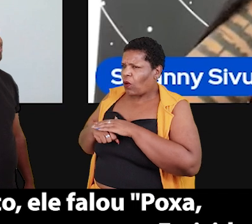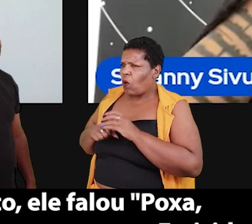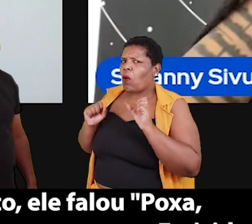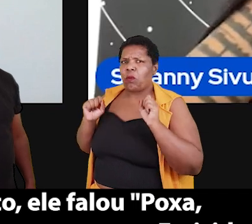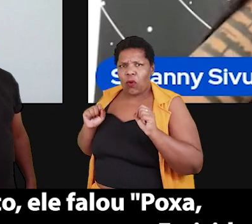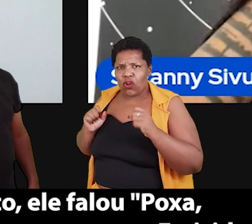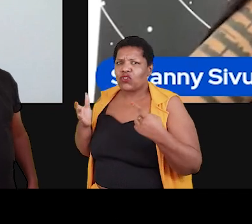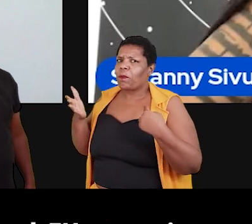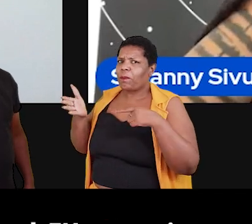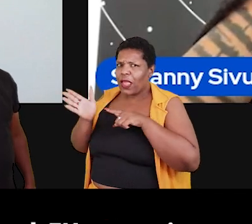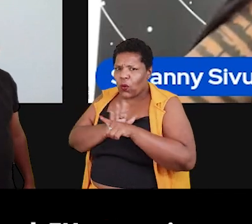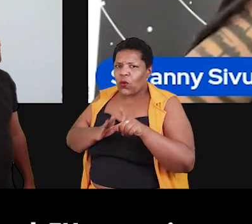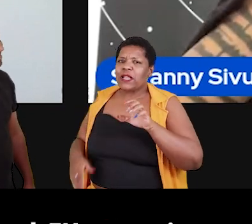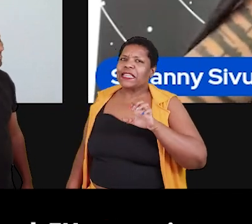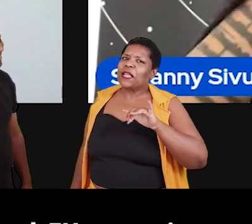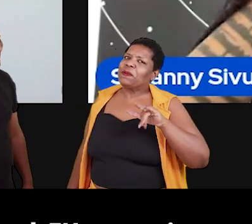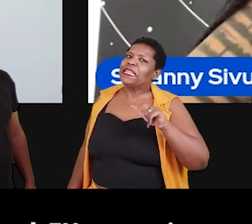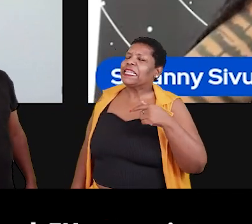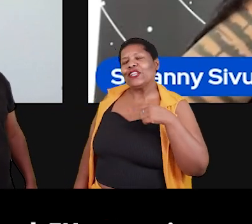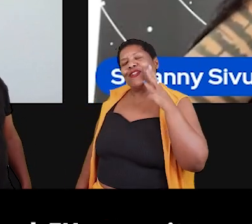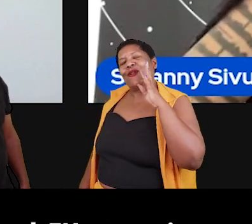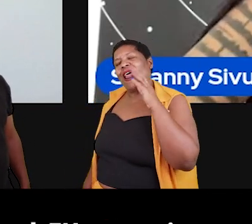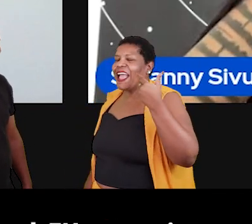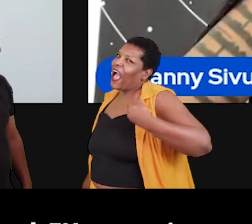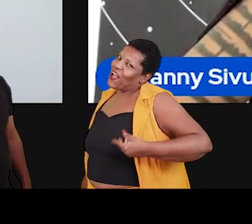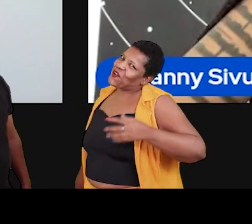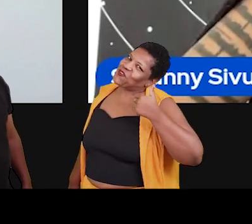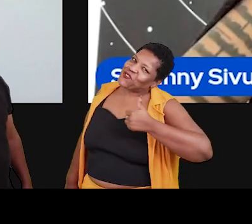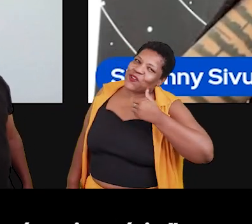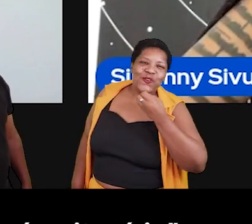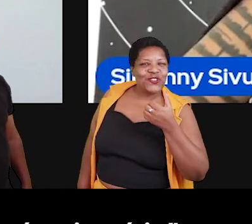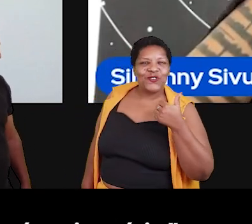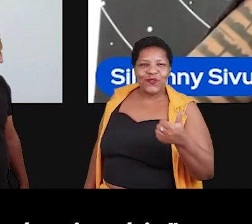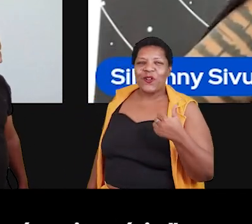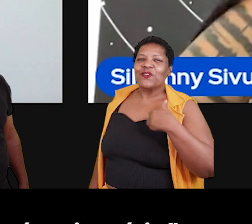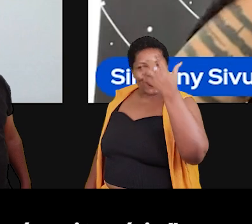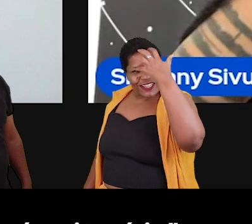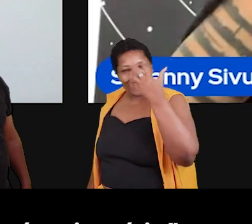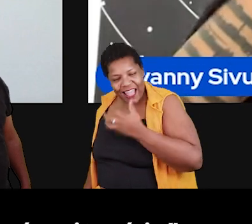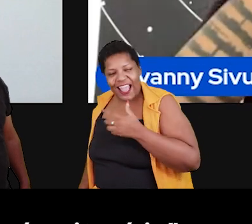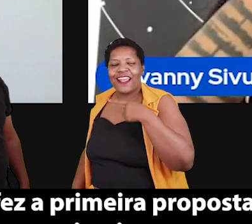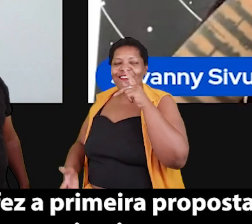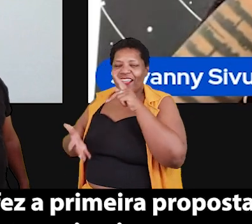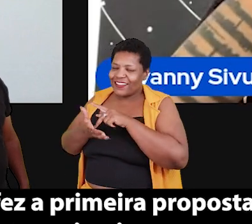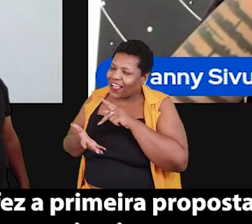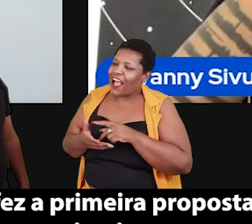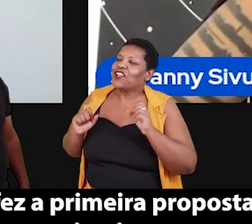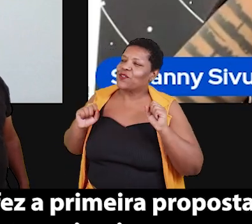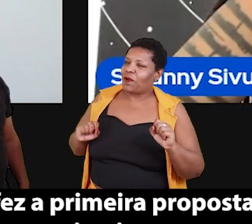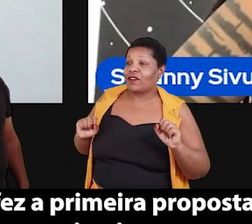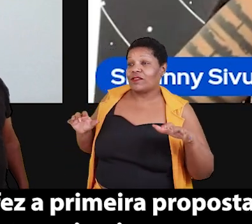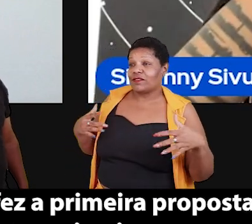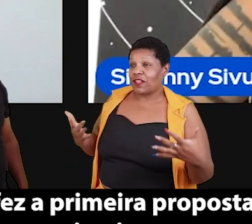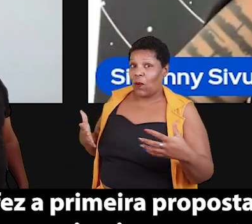pode perguntar pro Emicida, eu sou muito legal, eu sou muito gente boa, eu sou muito sério, enfim. Aí a